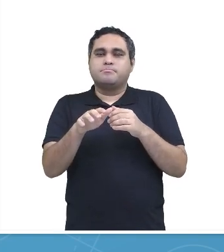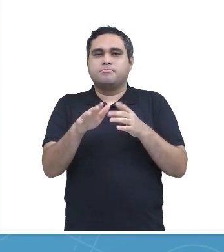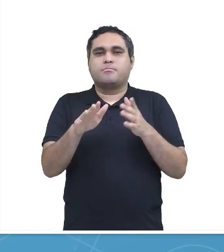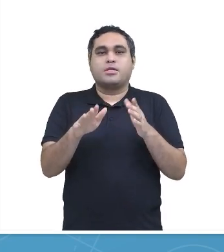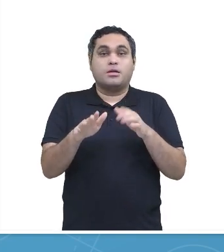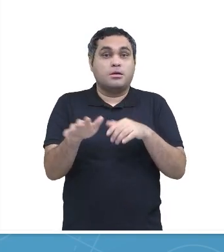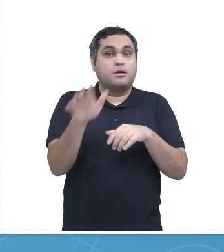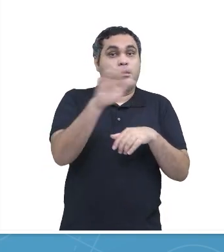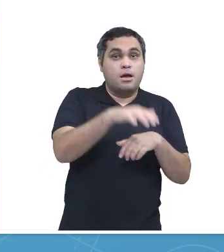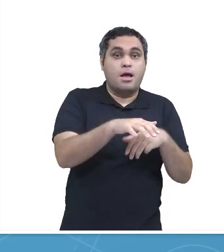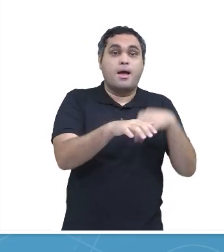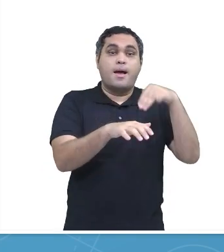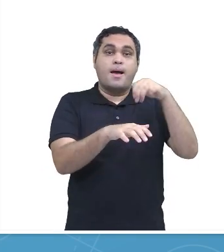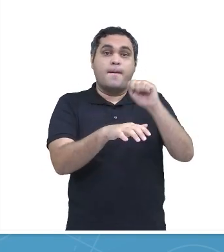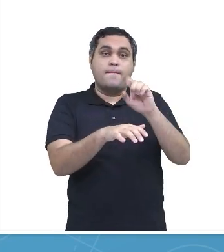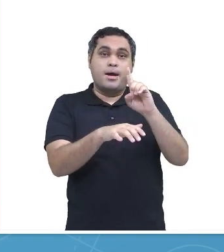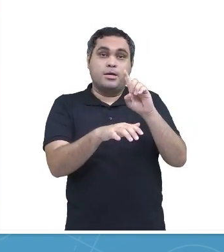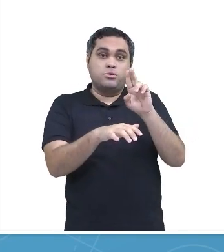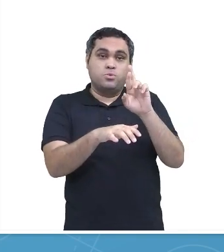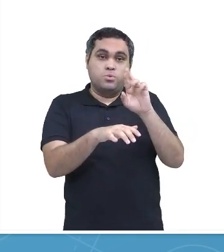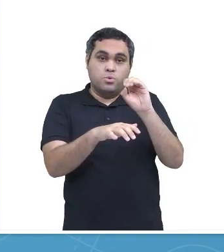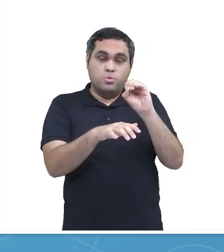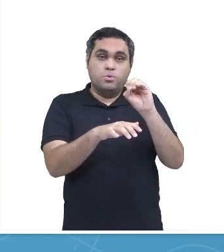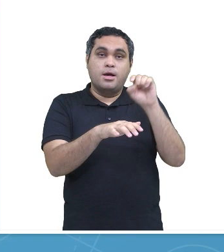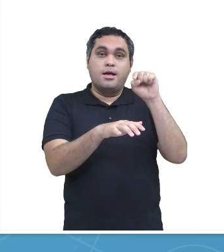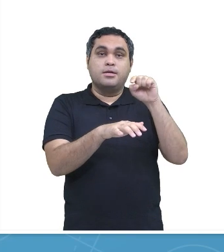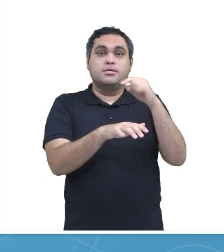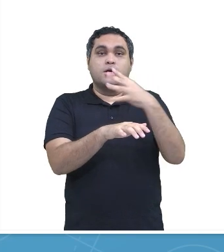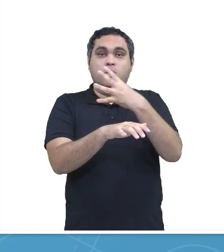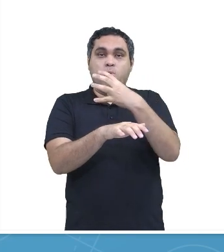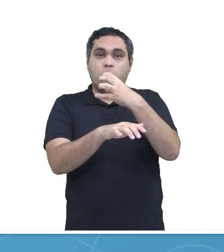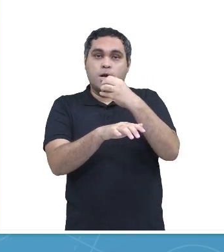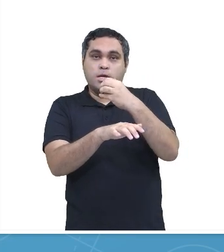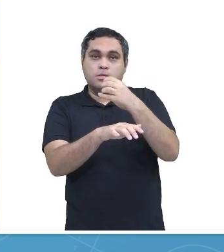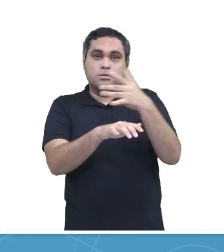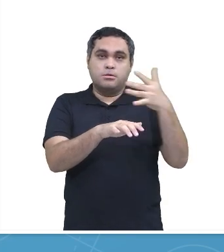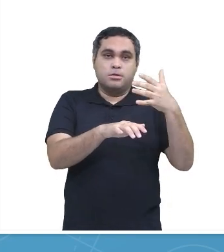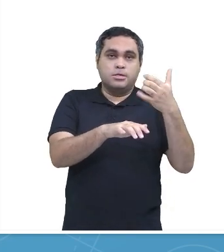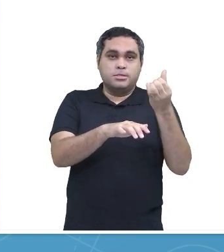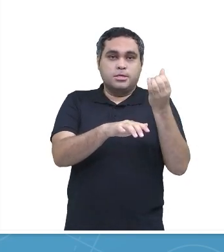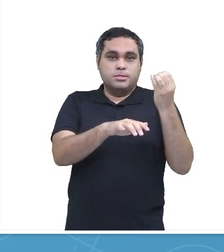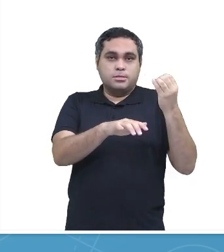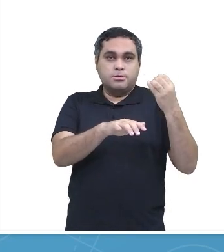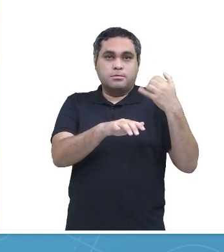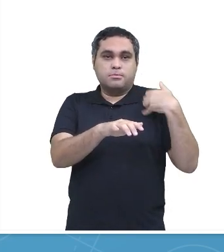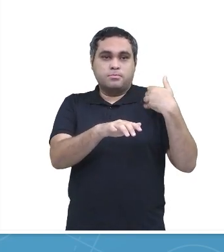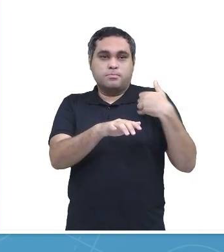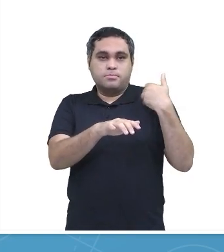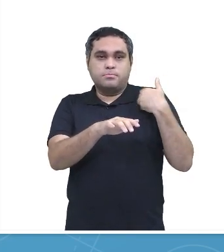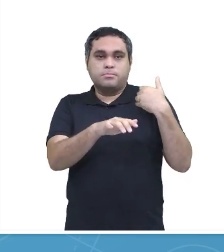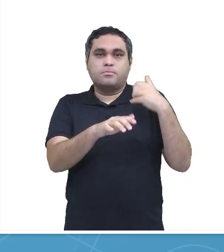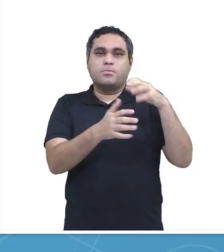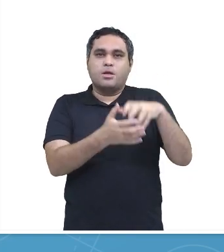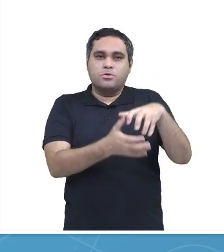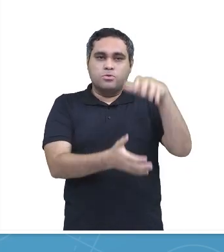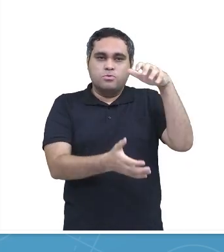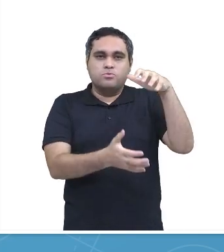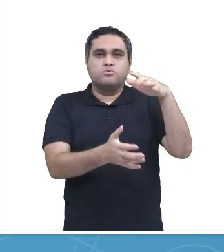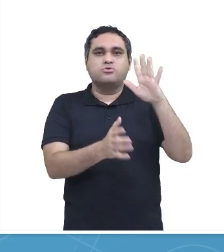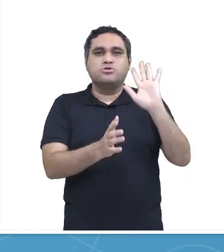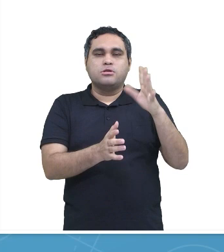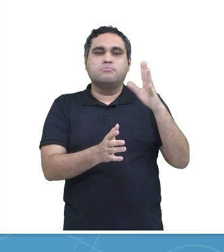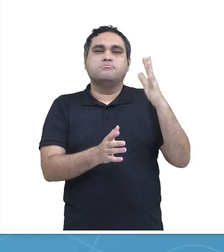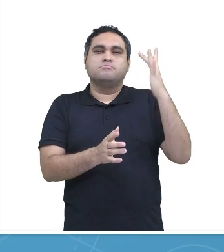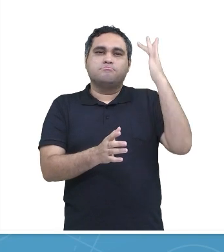E essa fase ela é coberta então de muita sabedoria, por conta de vastas experiências que o adulto obteve ao longo